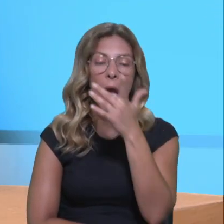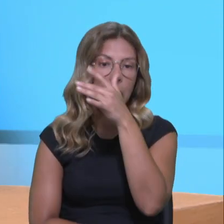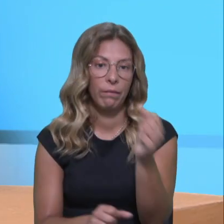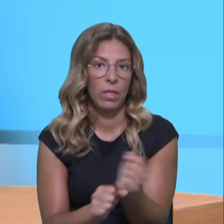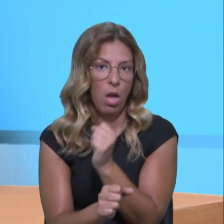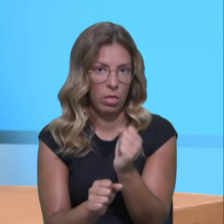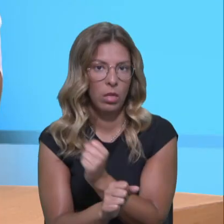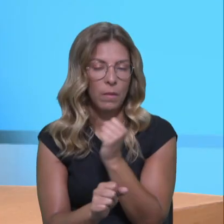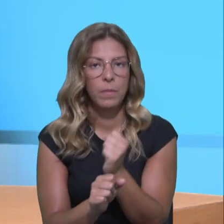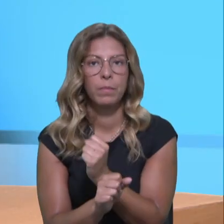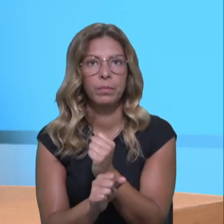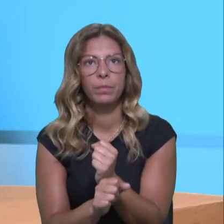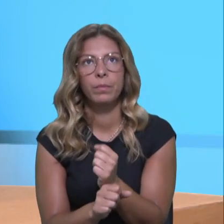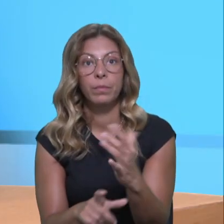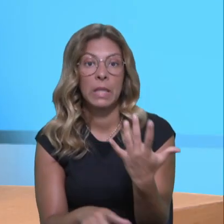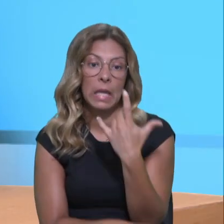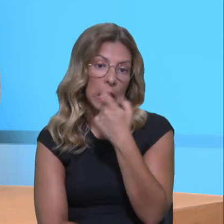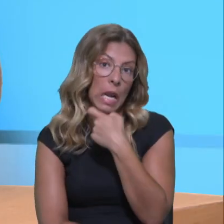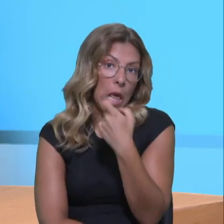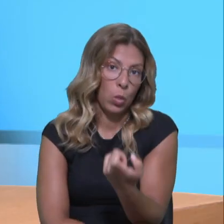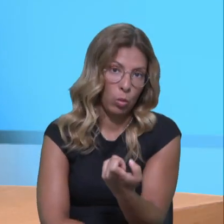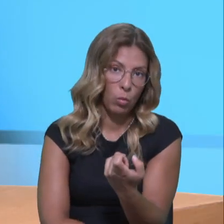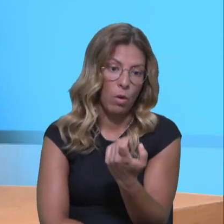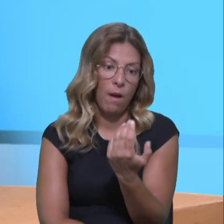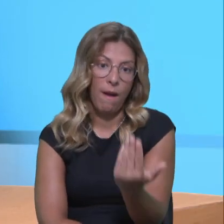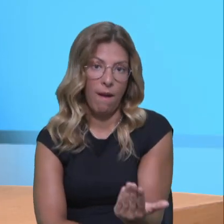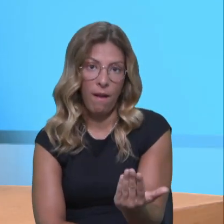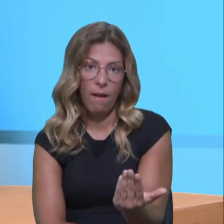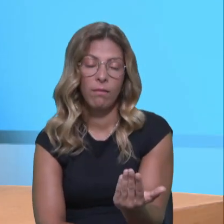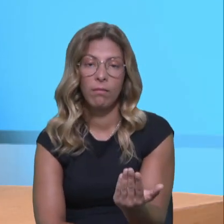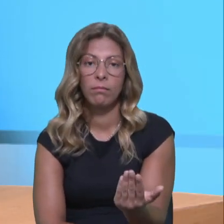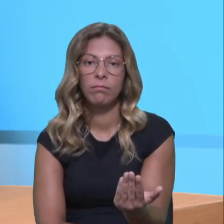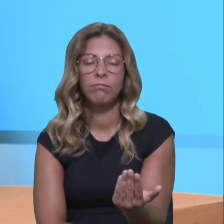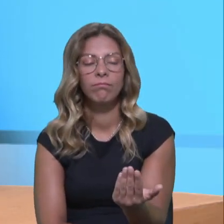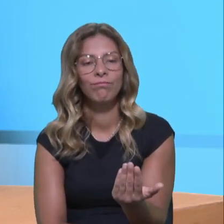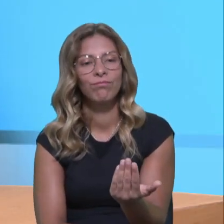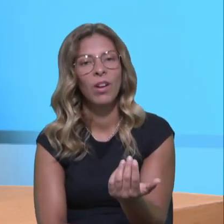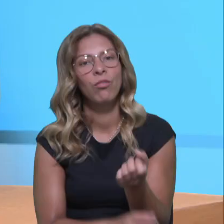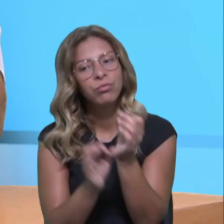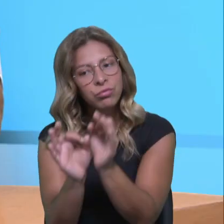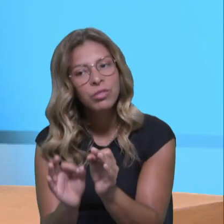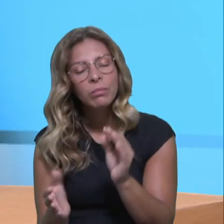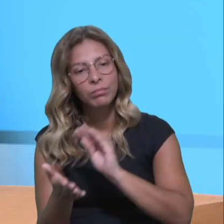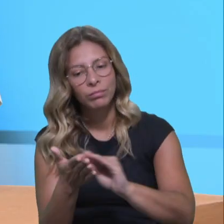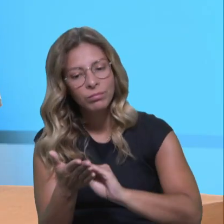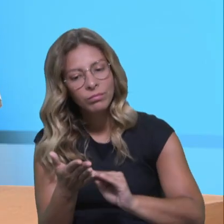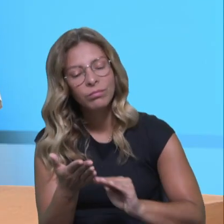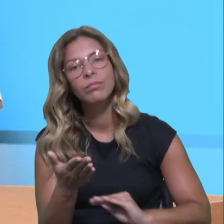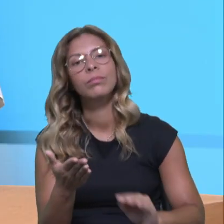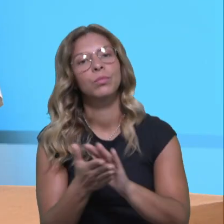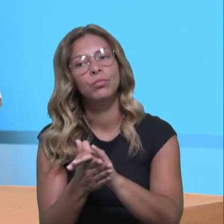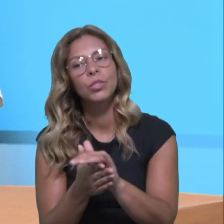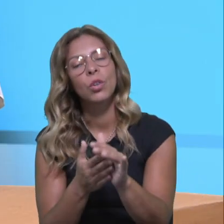que os netos sejam capazes de ter um gesto para com os avós, escrever uma carta, ter um mimo para os